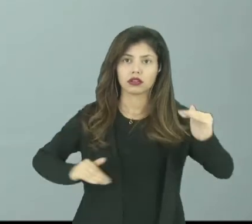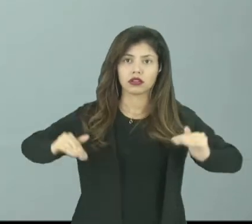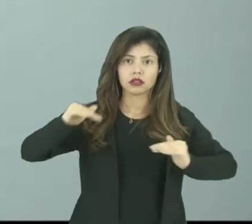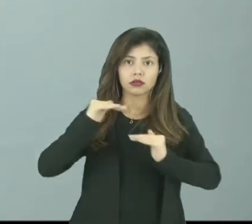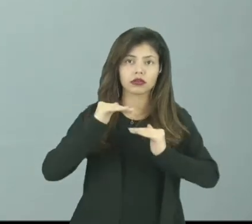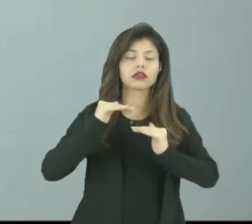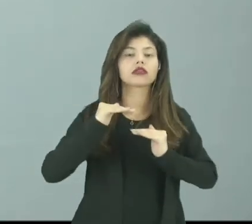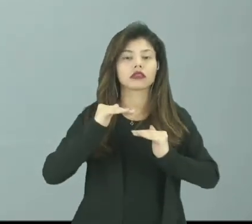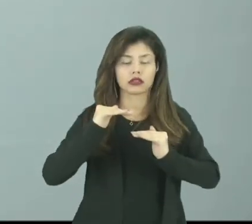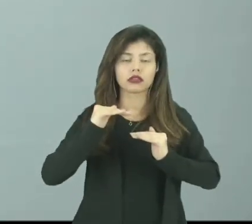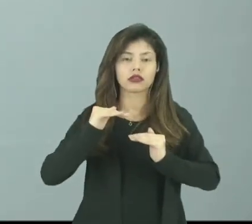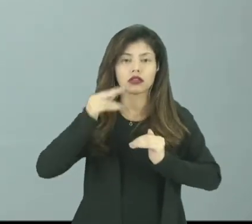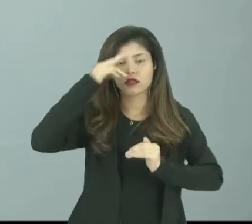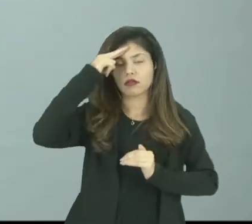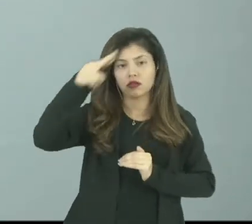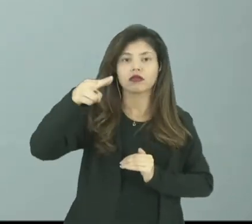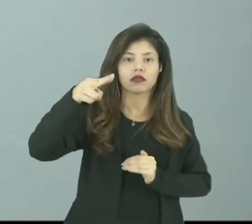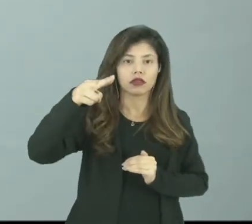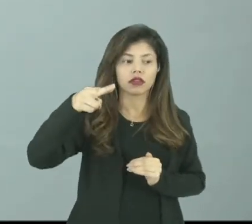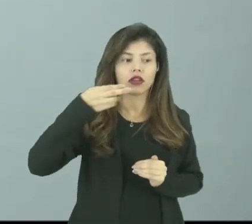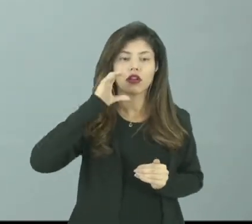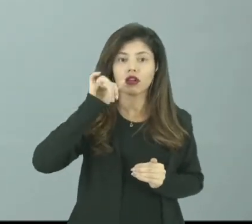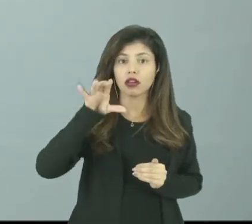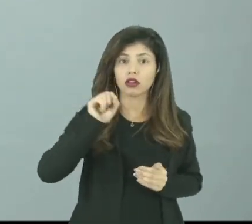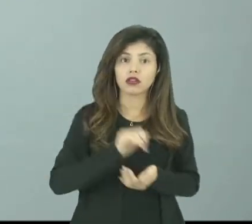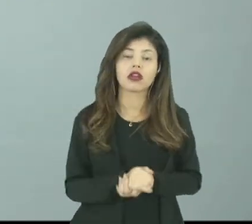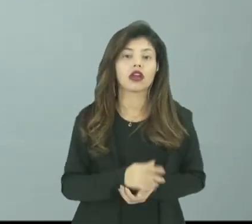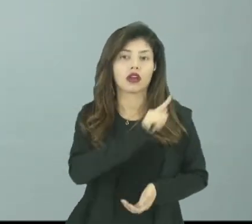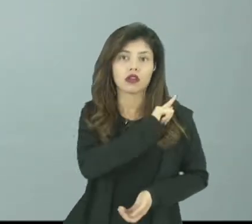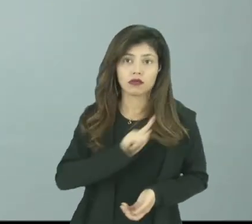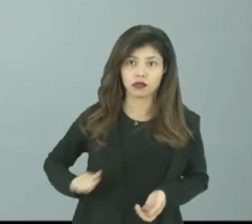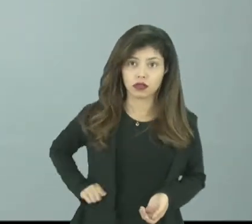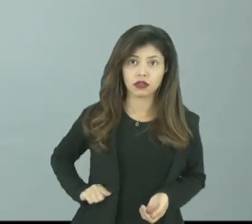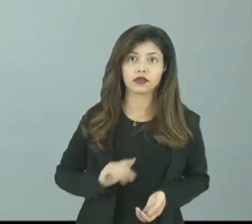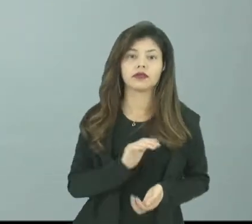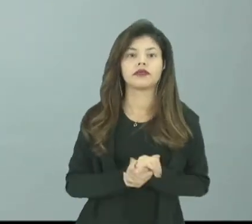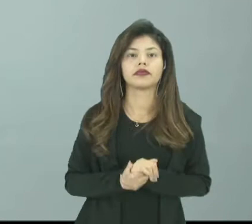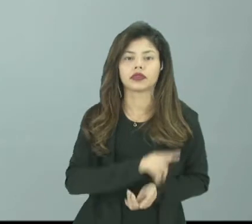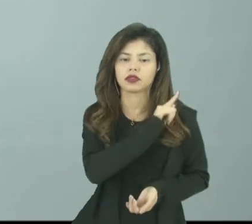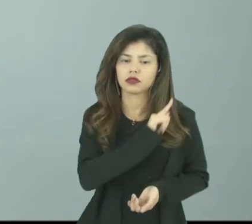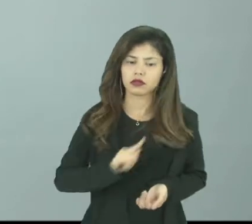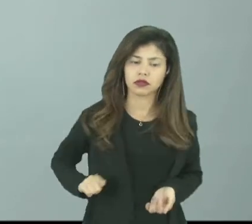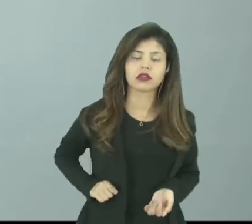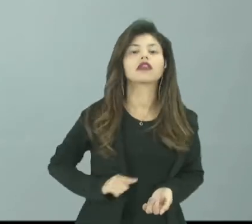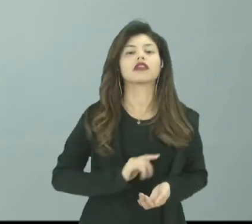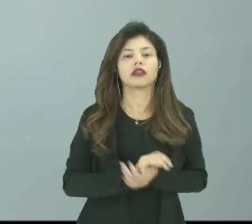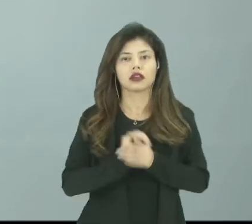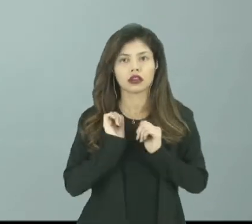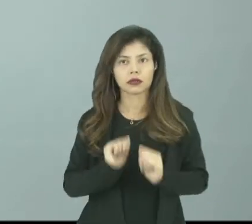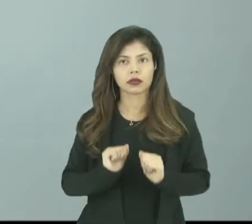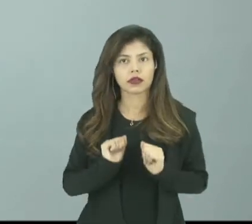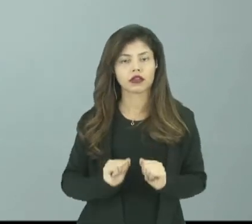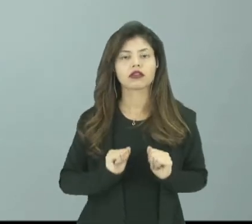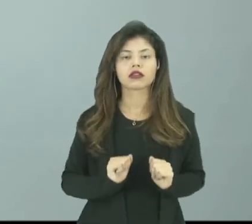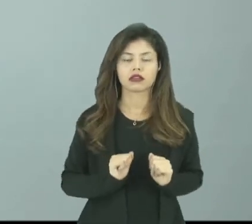subordinado a uma autoridade que no caso é um governo. O governo ele pode ser um governo